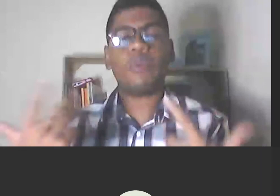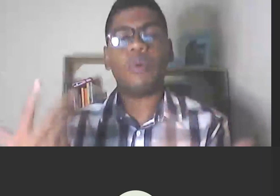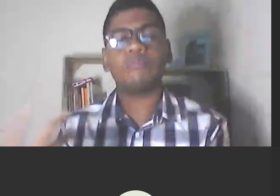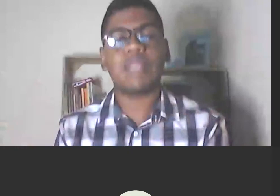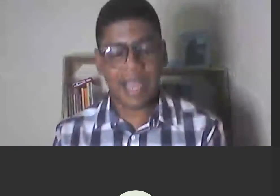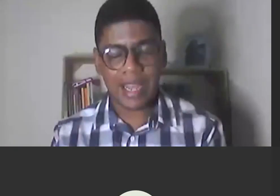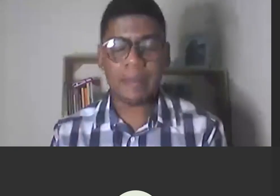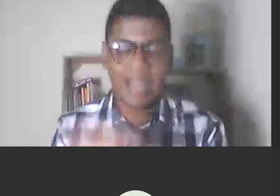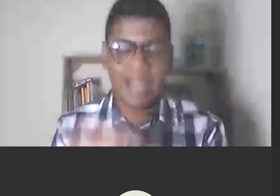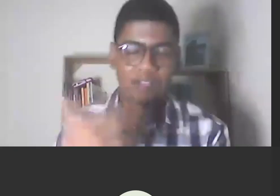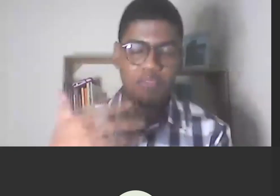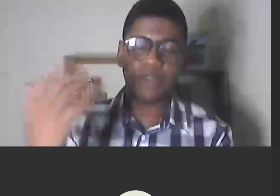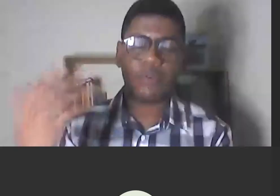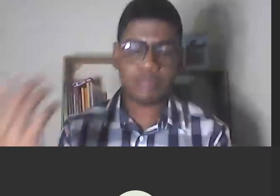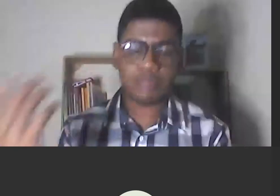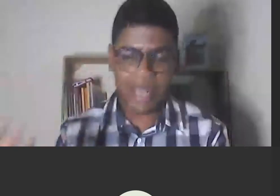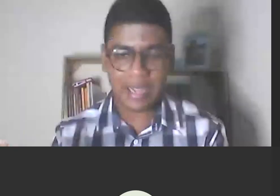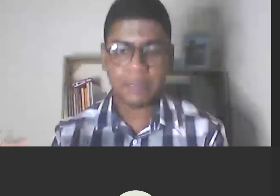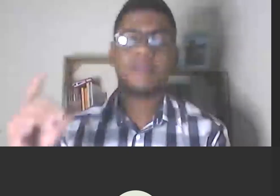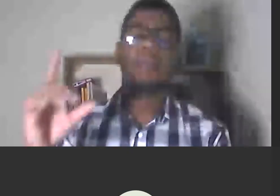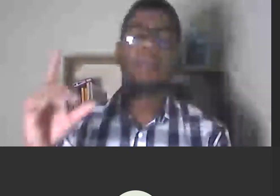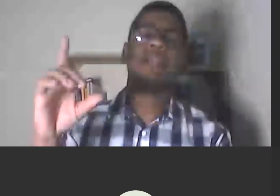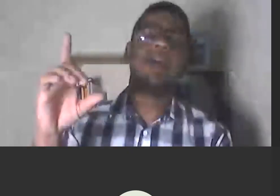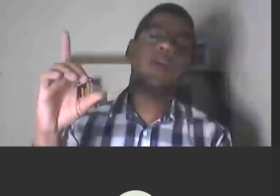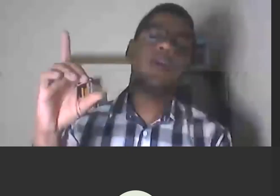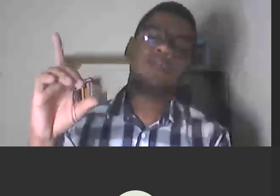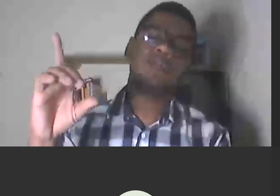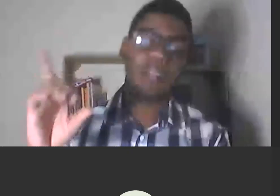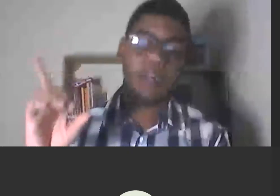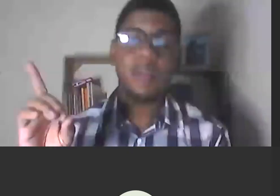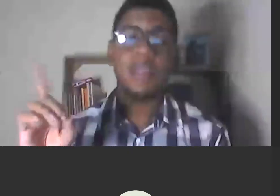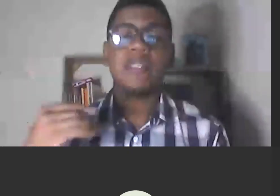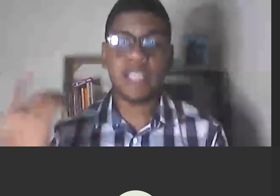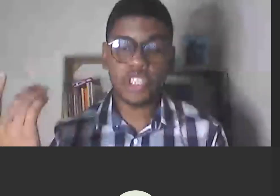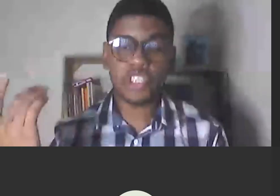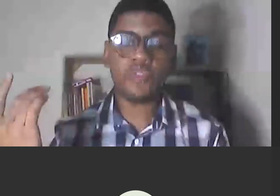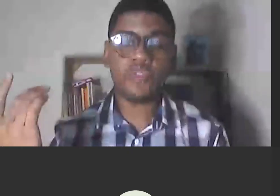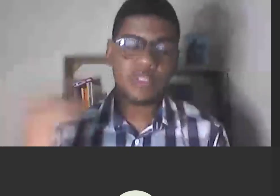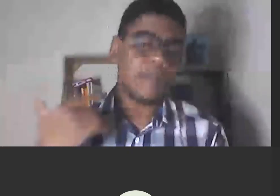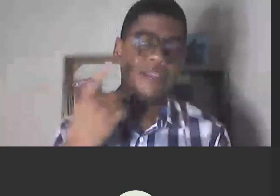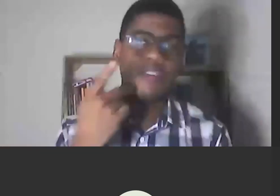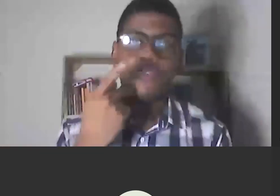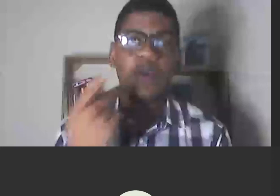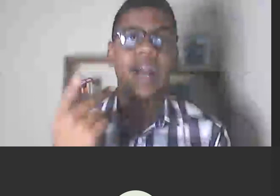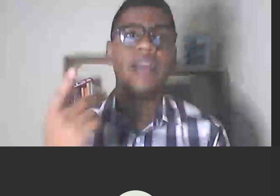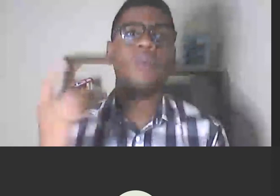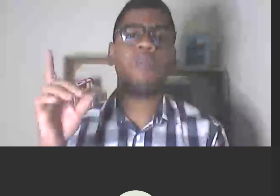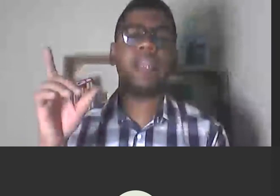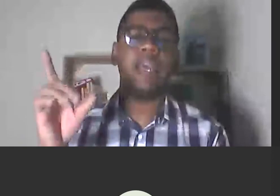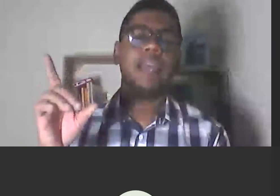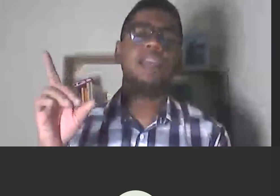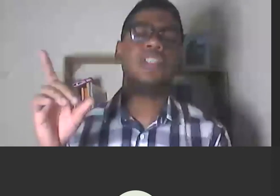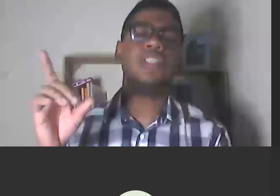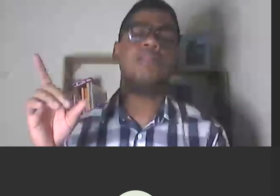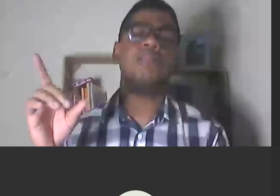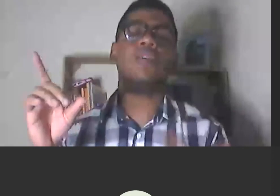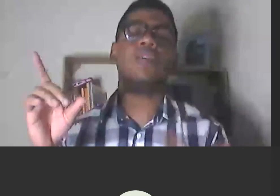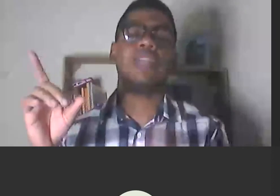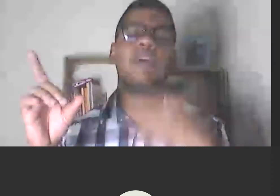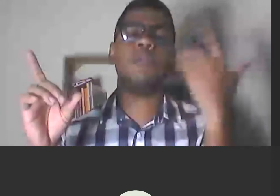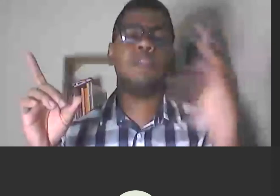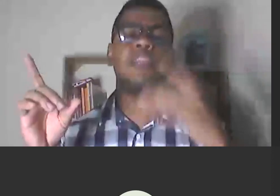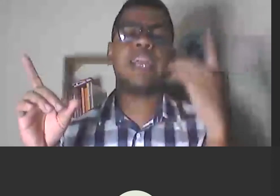fosse encontrar, a palavra for encontrar, na hora da tradução, se a palavra for, eu combinei de